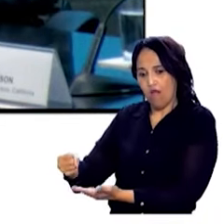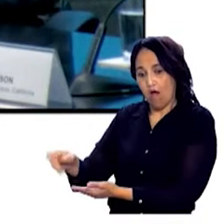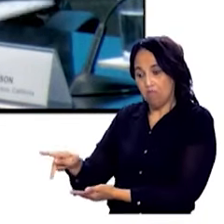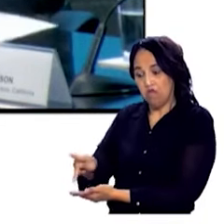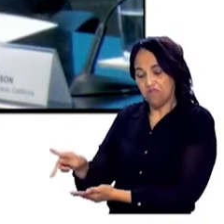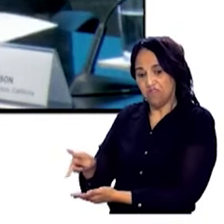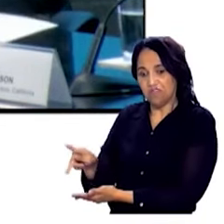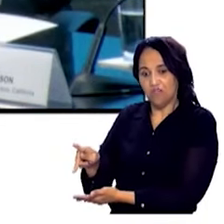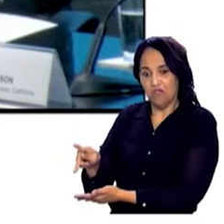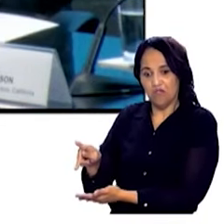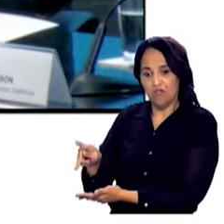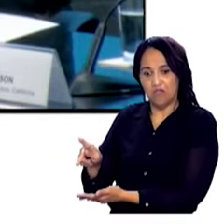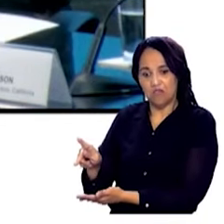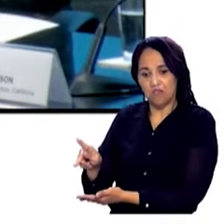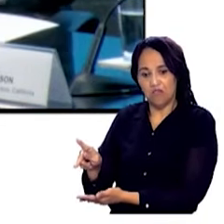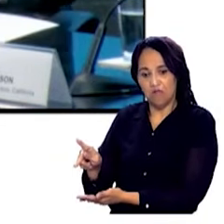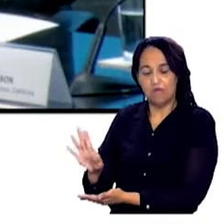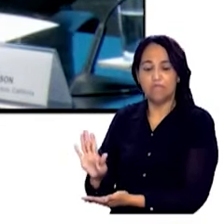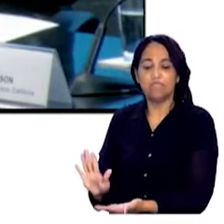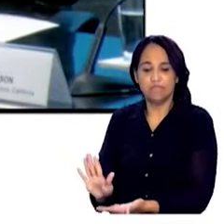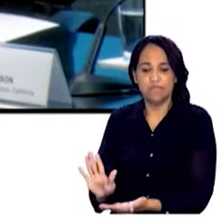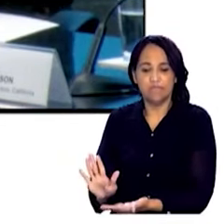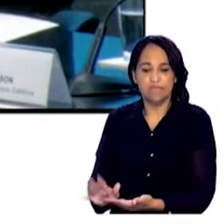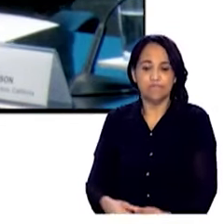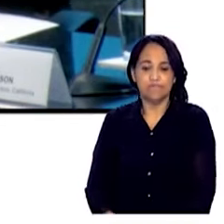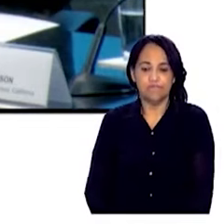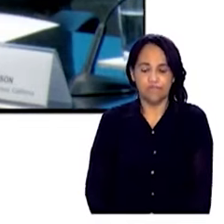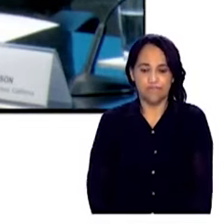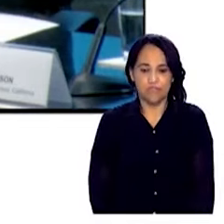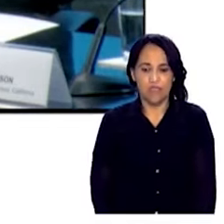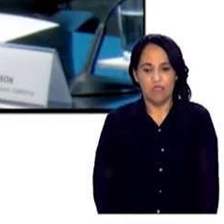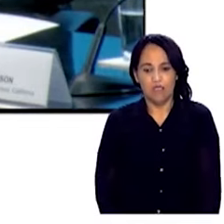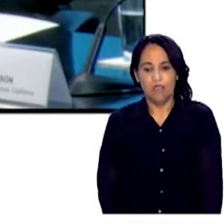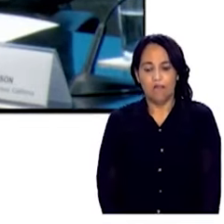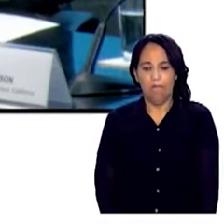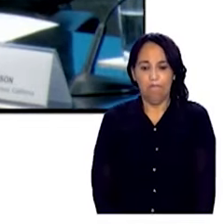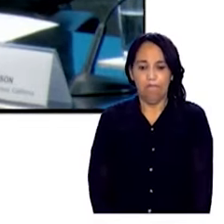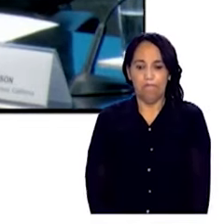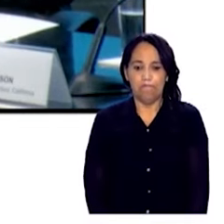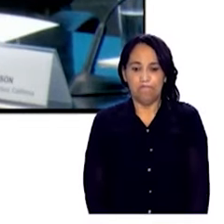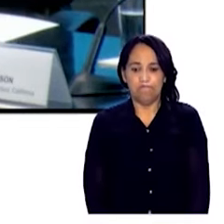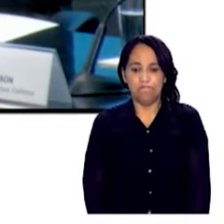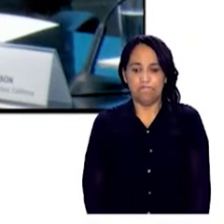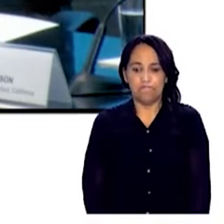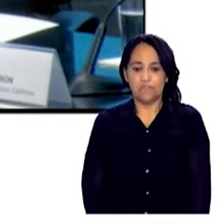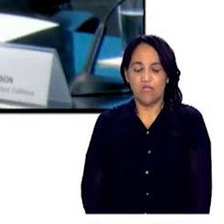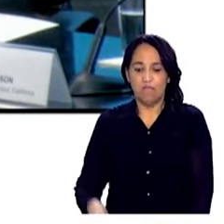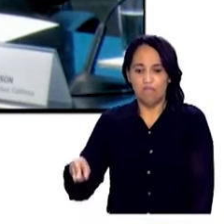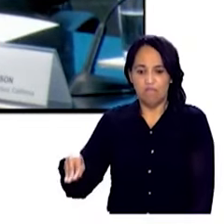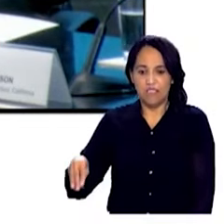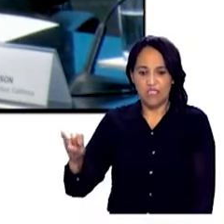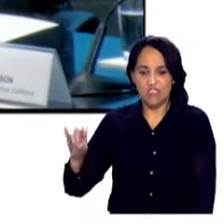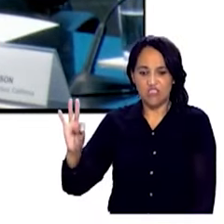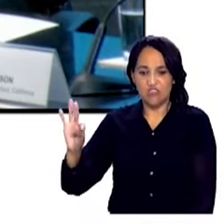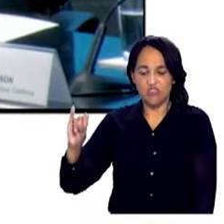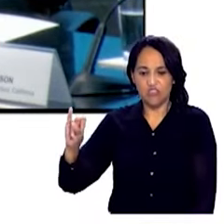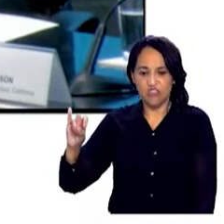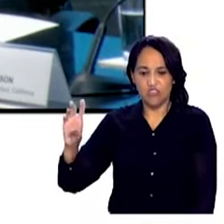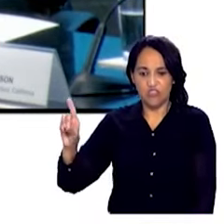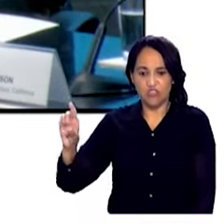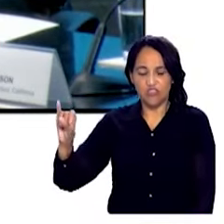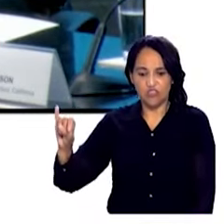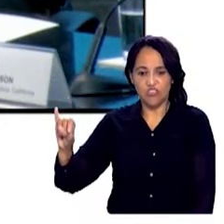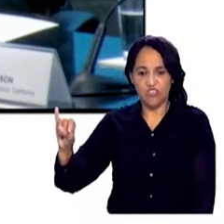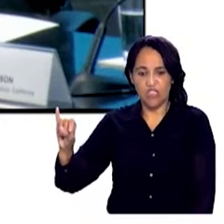professor ao professor eh miiro que é professor da